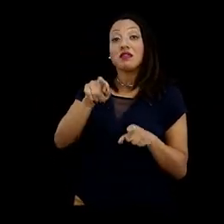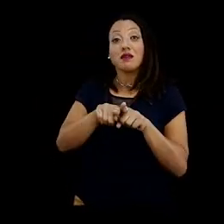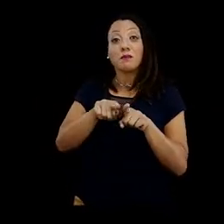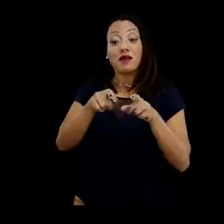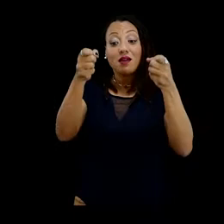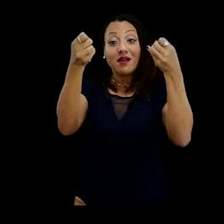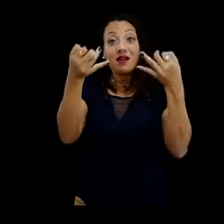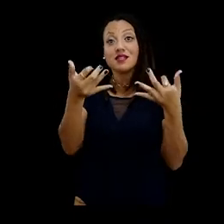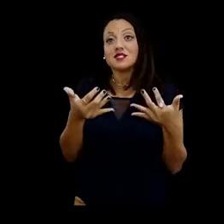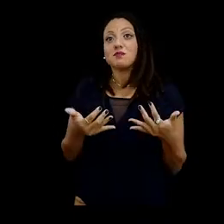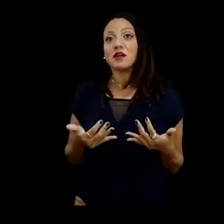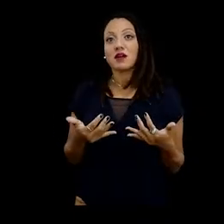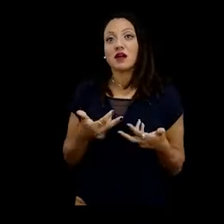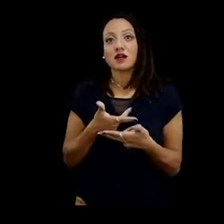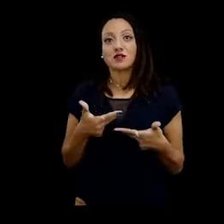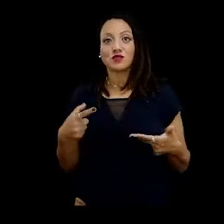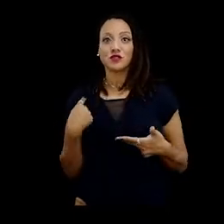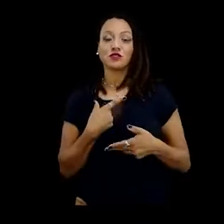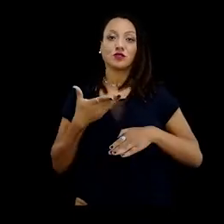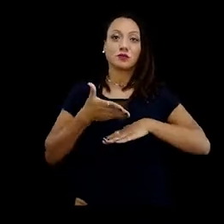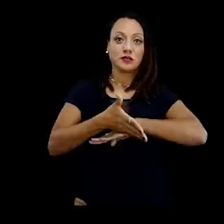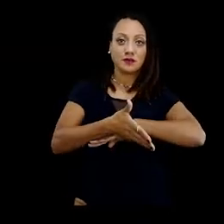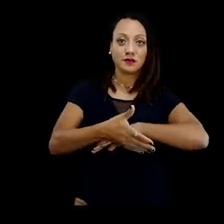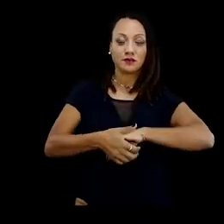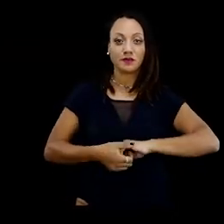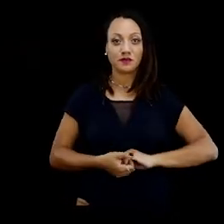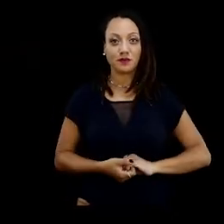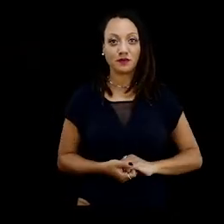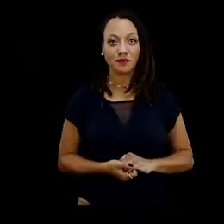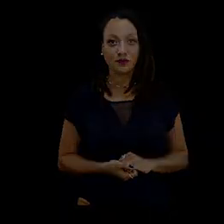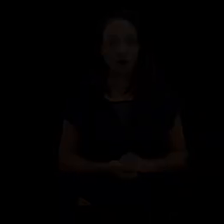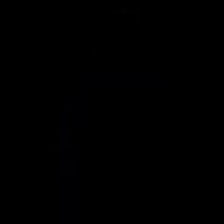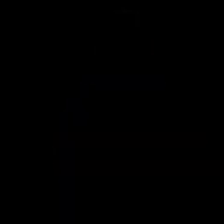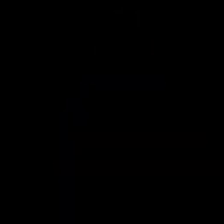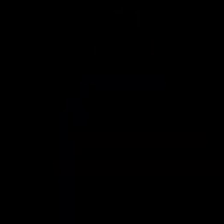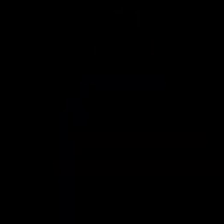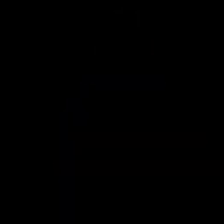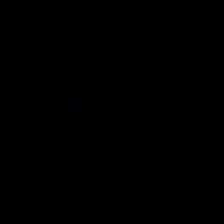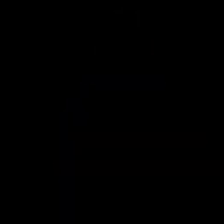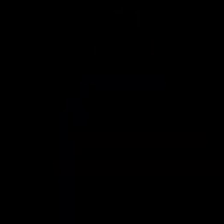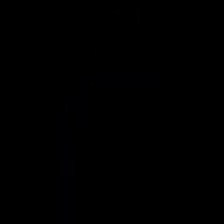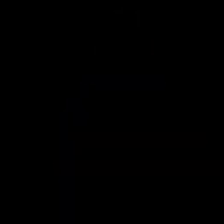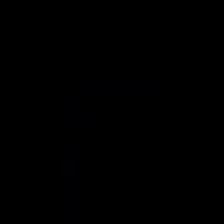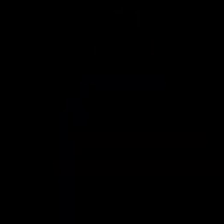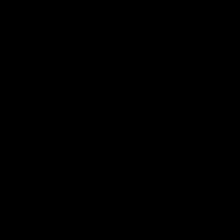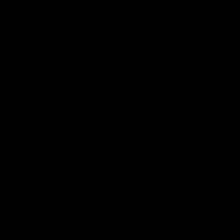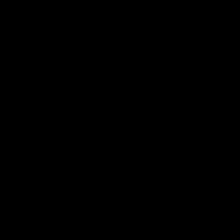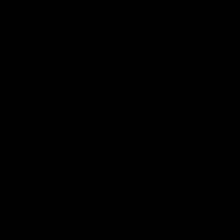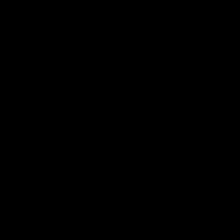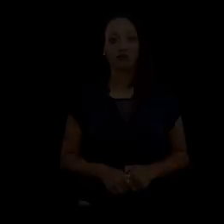compreender e explicar os fatos em que a gente se envolve.